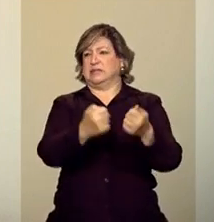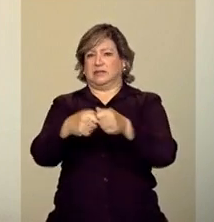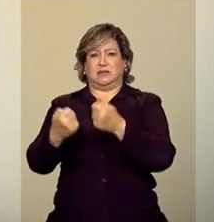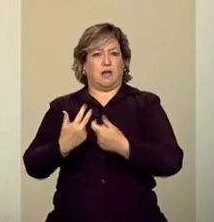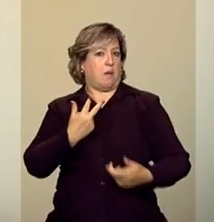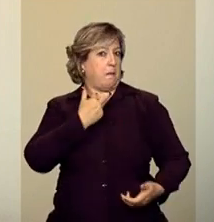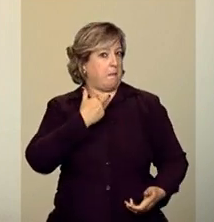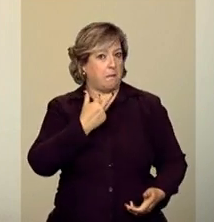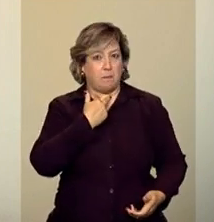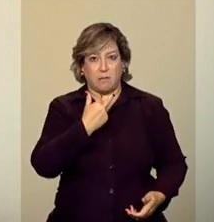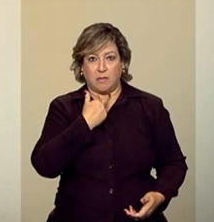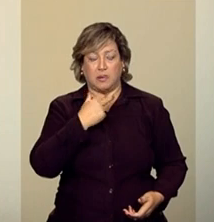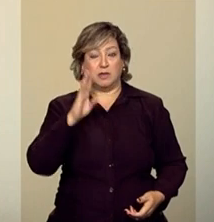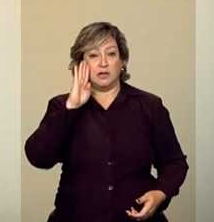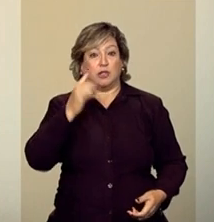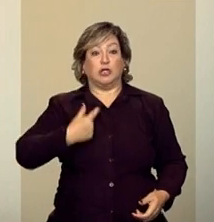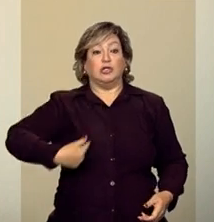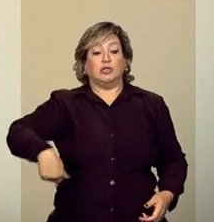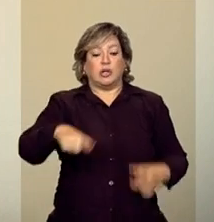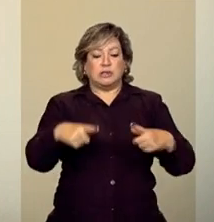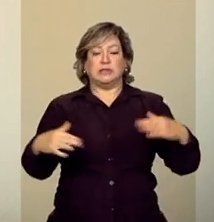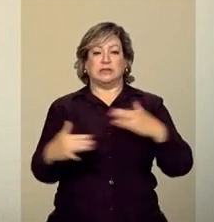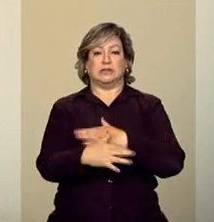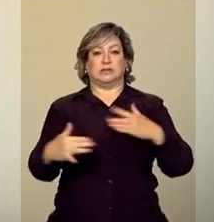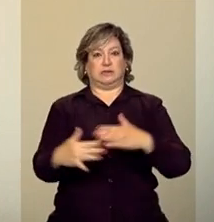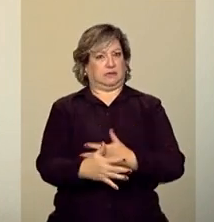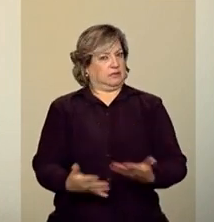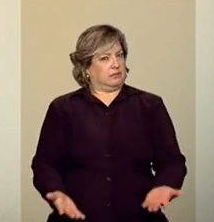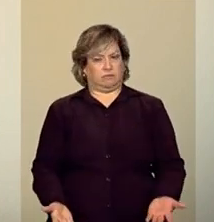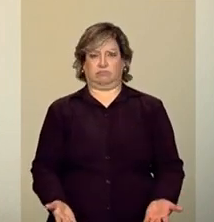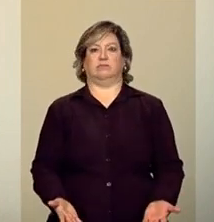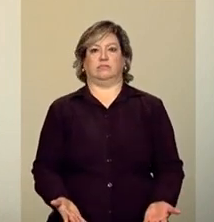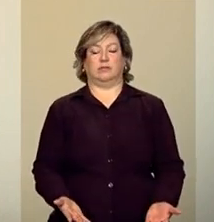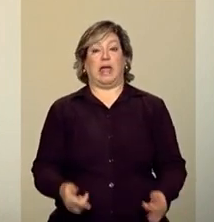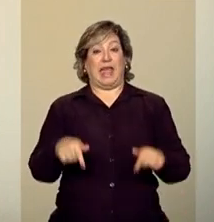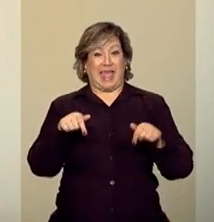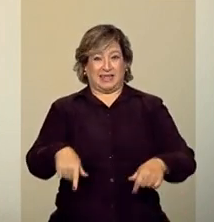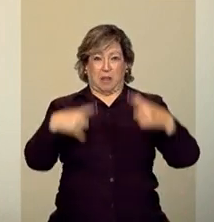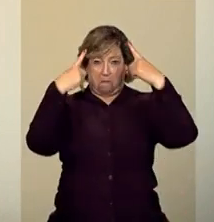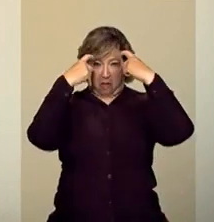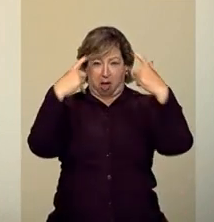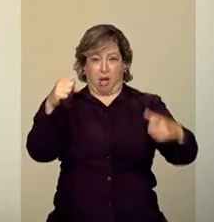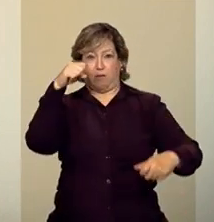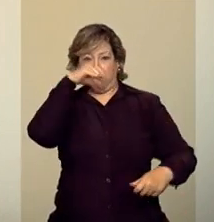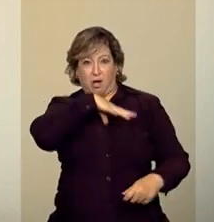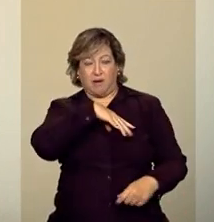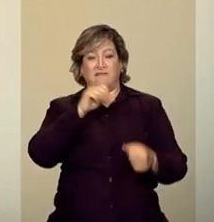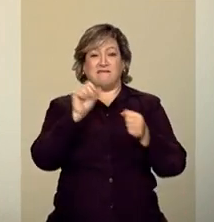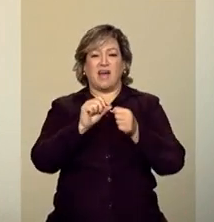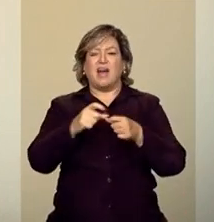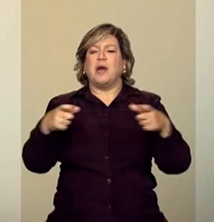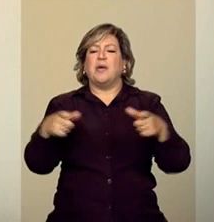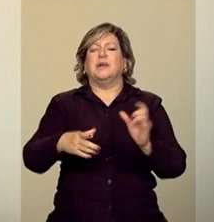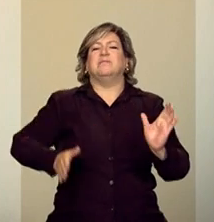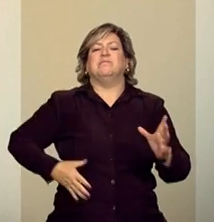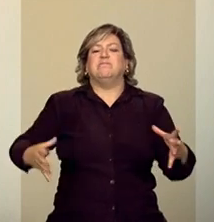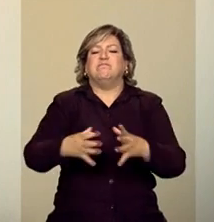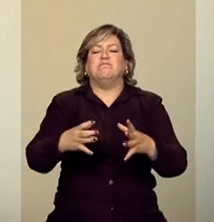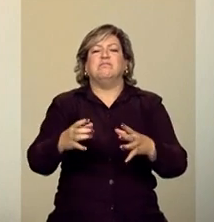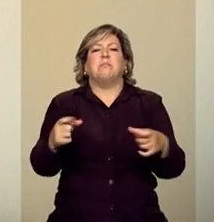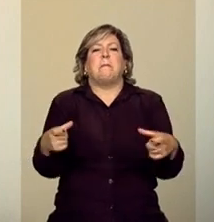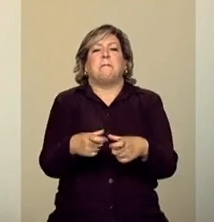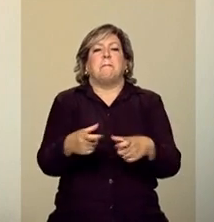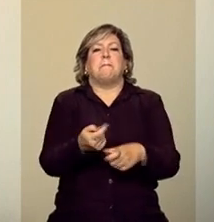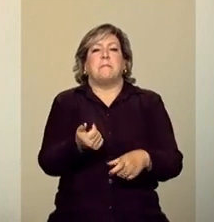aos nossos principais centros urbanos. Essa violência, promovida por uma pequena minoria,